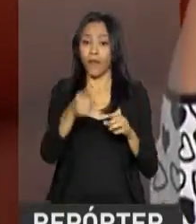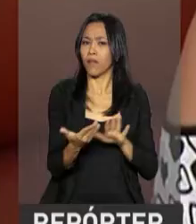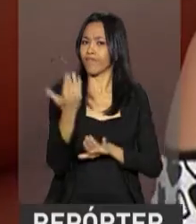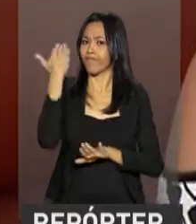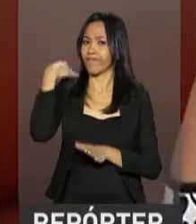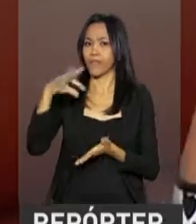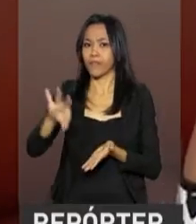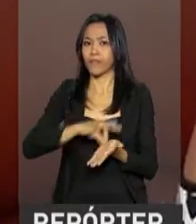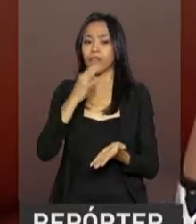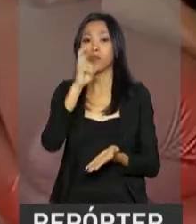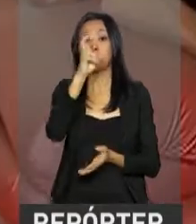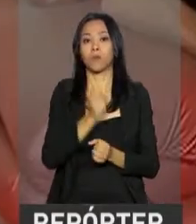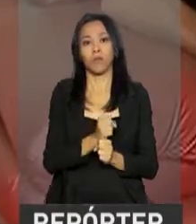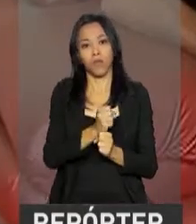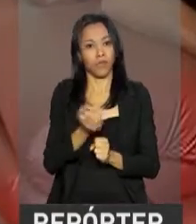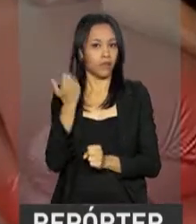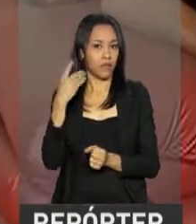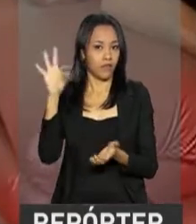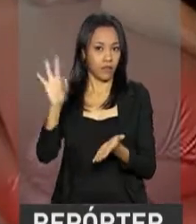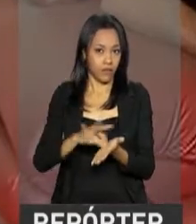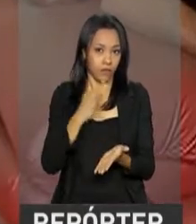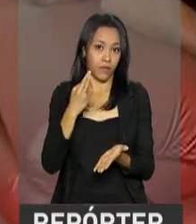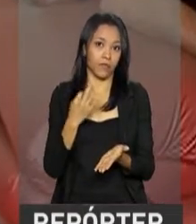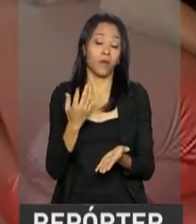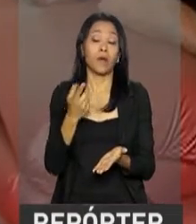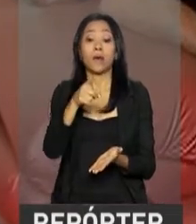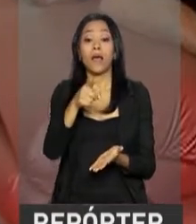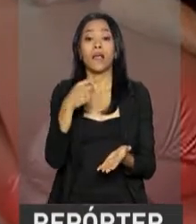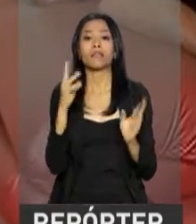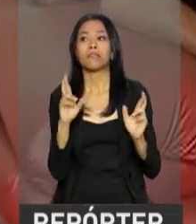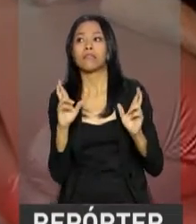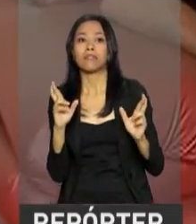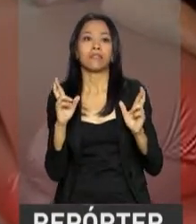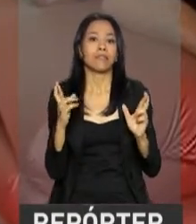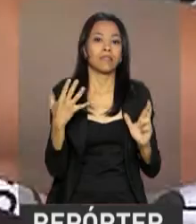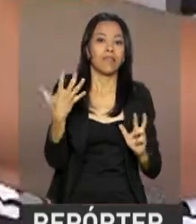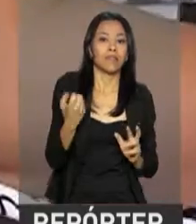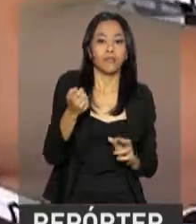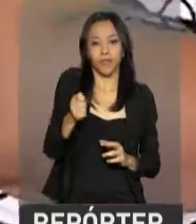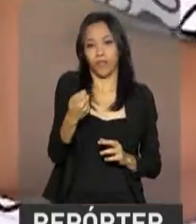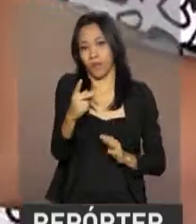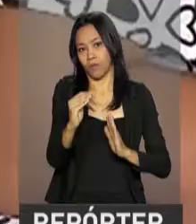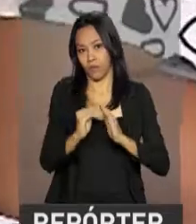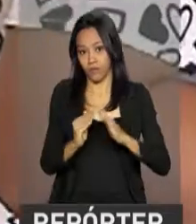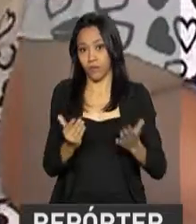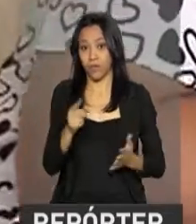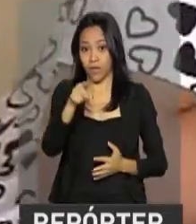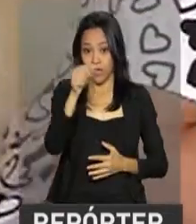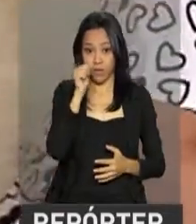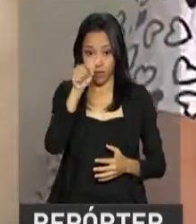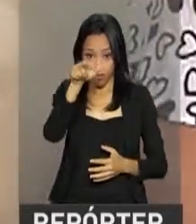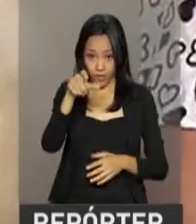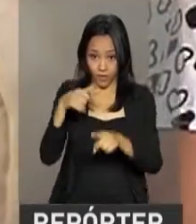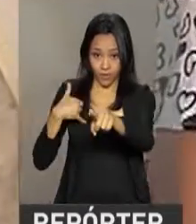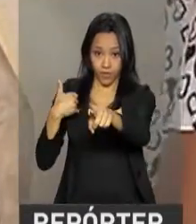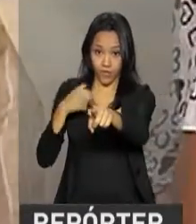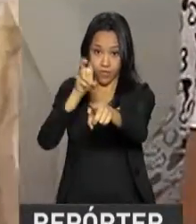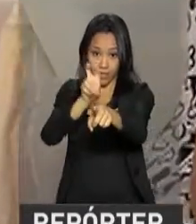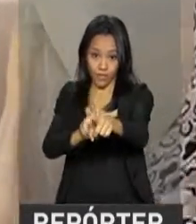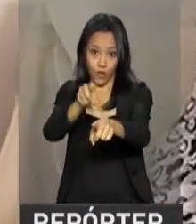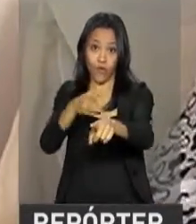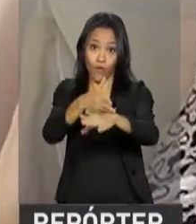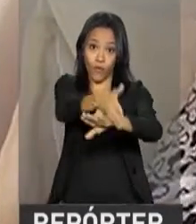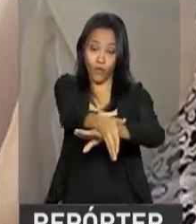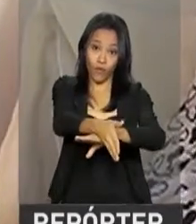vida cerca de cinco anos gisele vive a expectativa de receber as chaves do imóvel isabella de 5 anos não foi visitar o apartamento